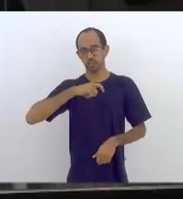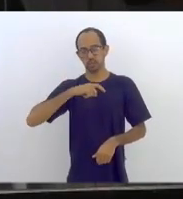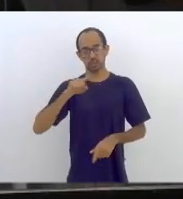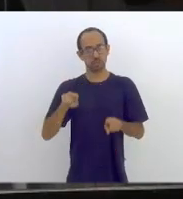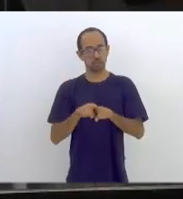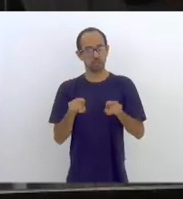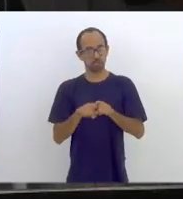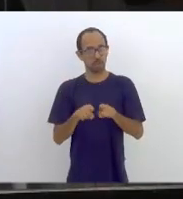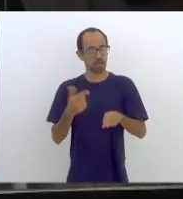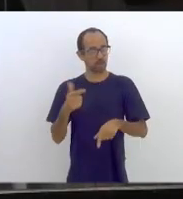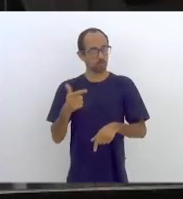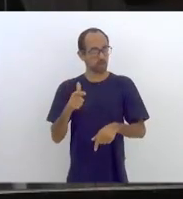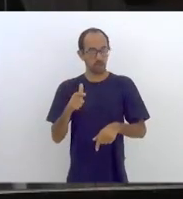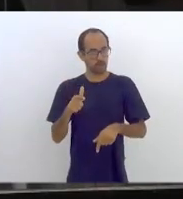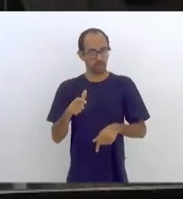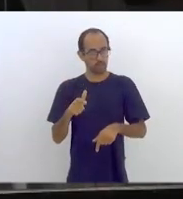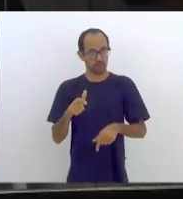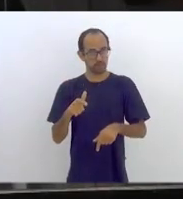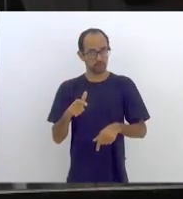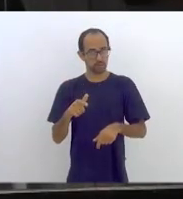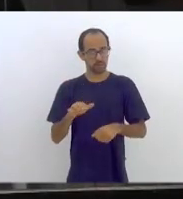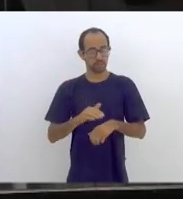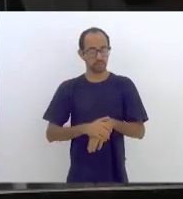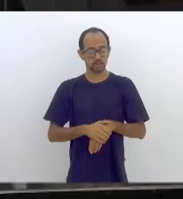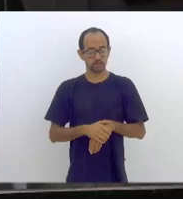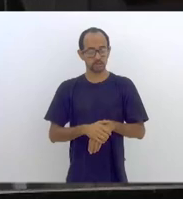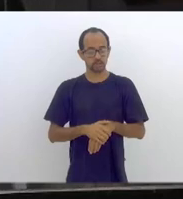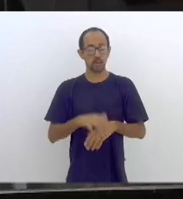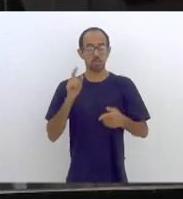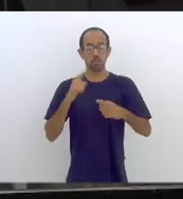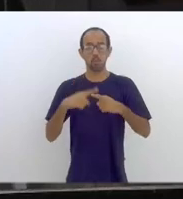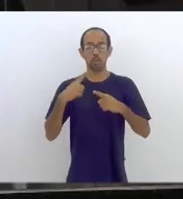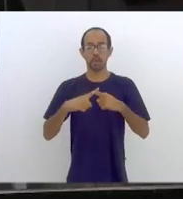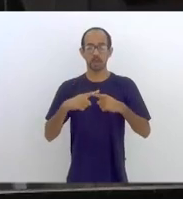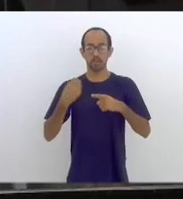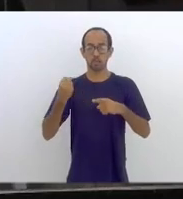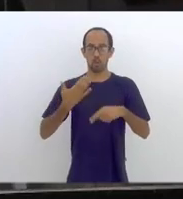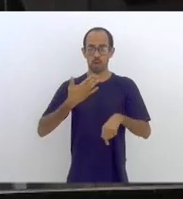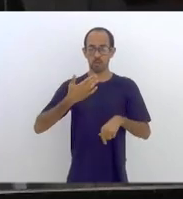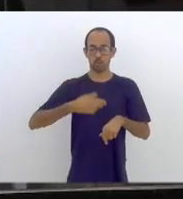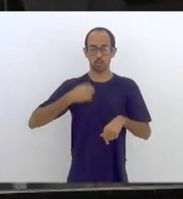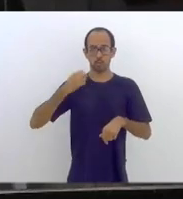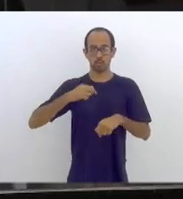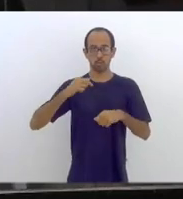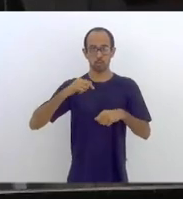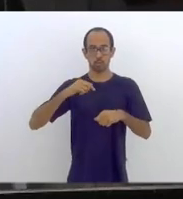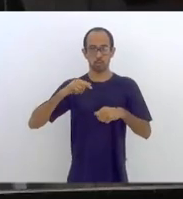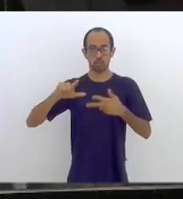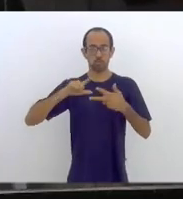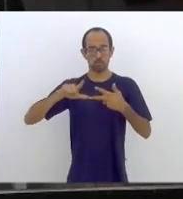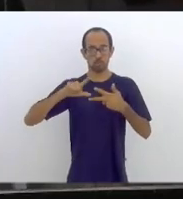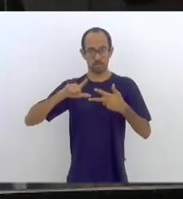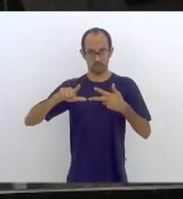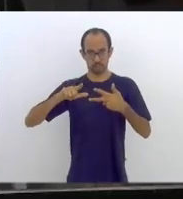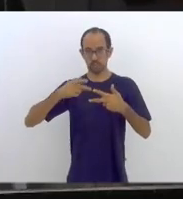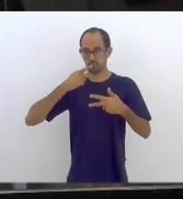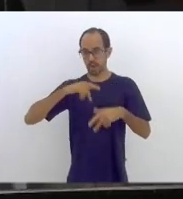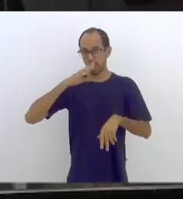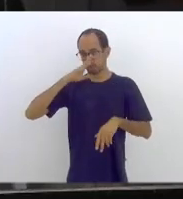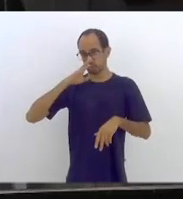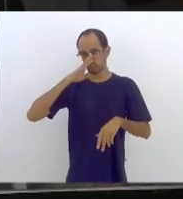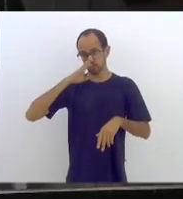existe essa ressalva isso porque ainda quando o parlamentar fala absurdos e a gente tem